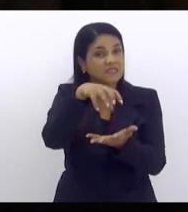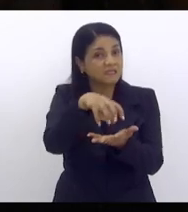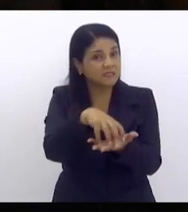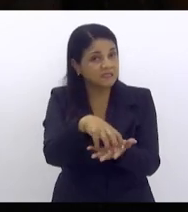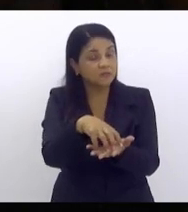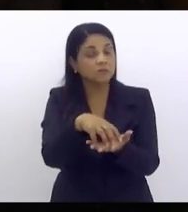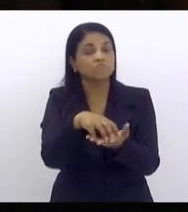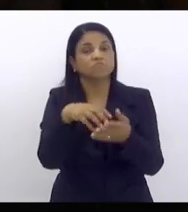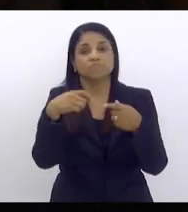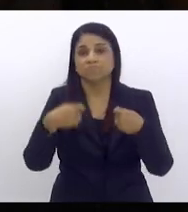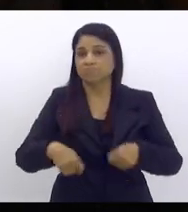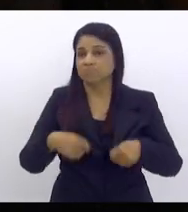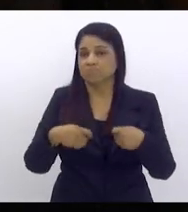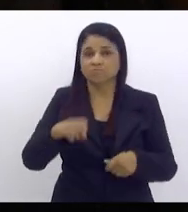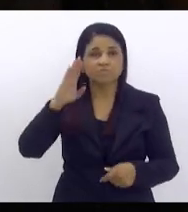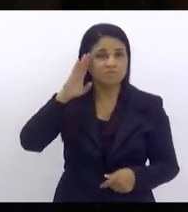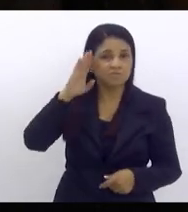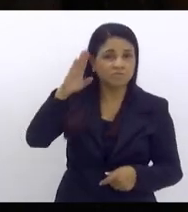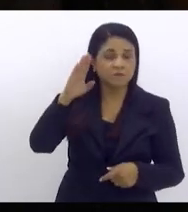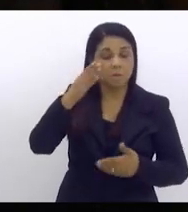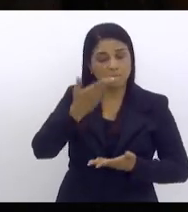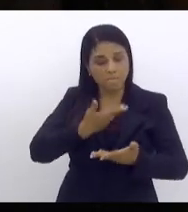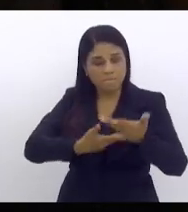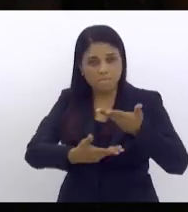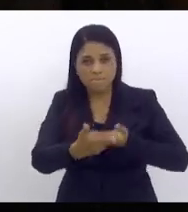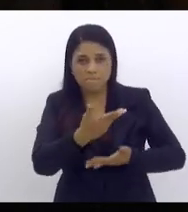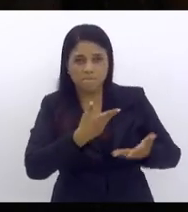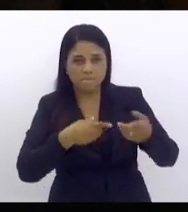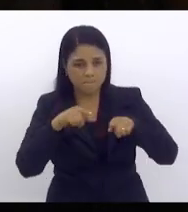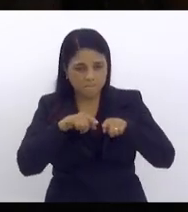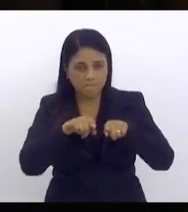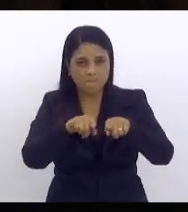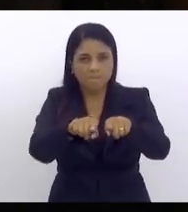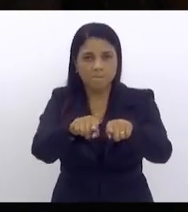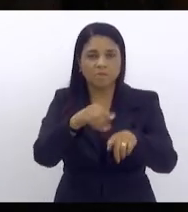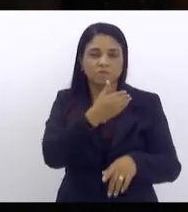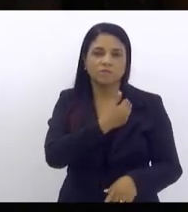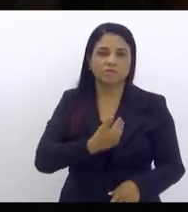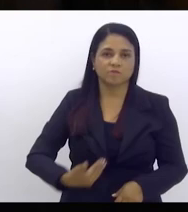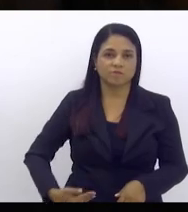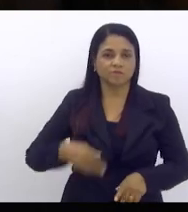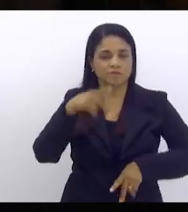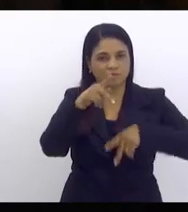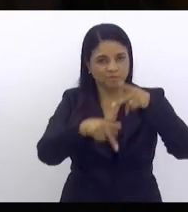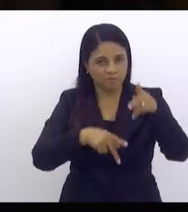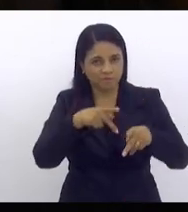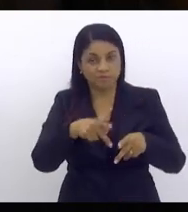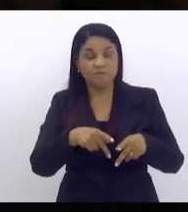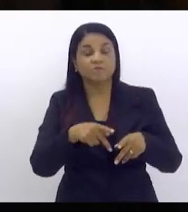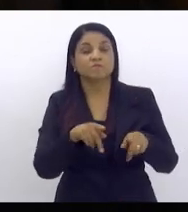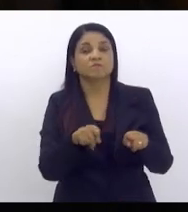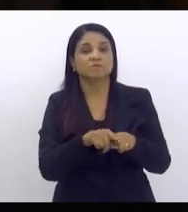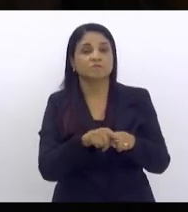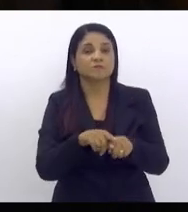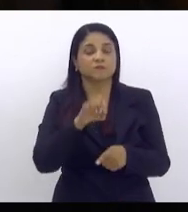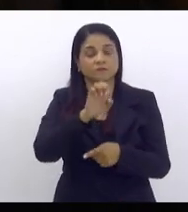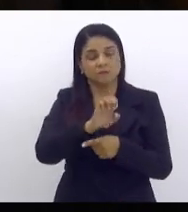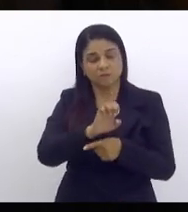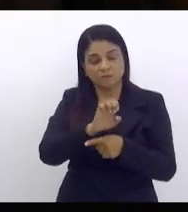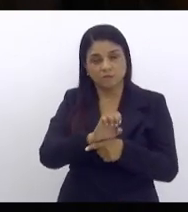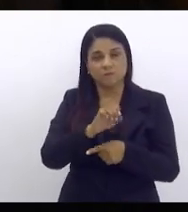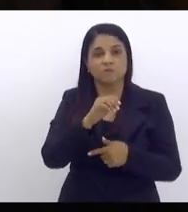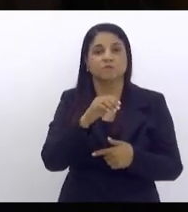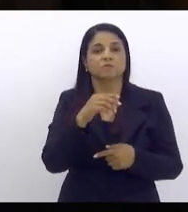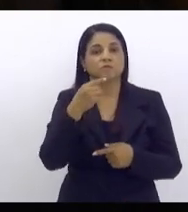gente possa construir parcerias entre o poder público federal, estadual e municipal que garantam uma